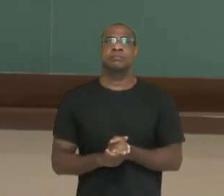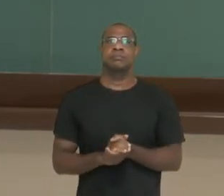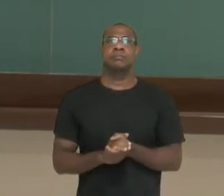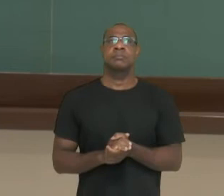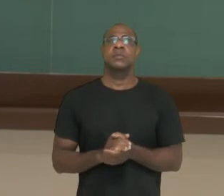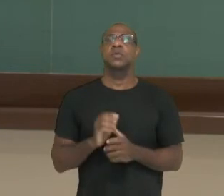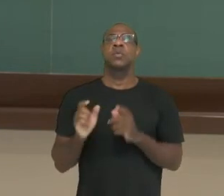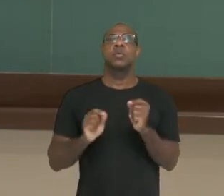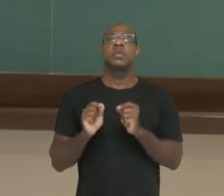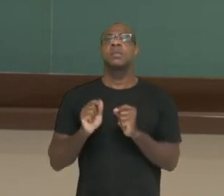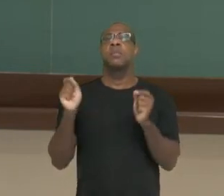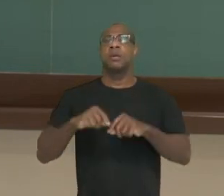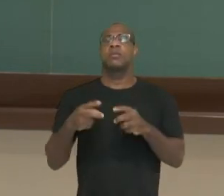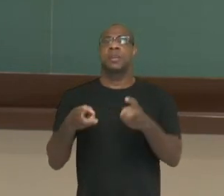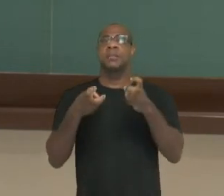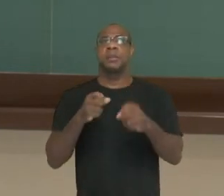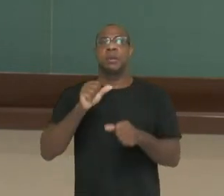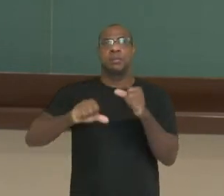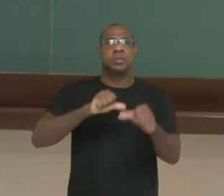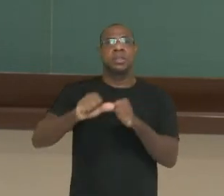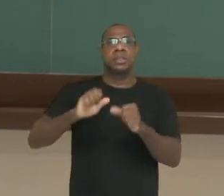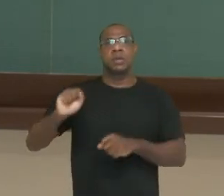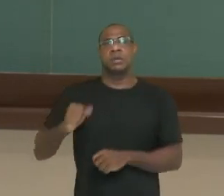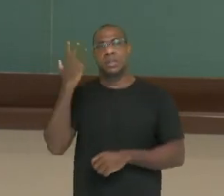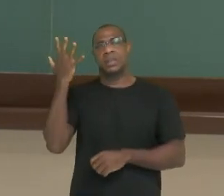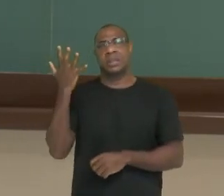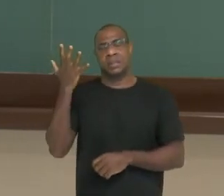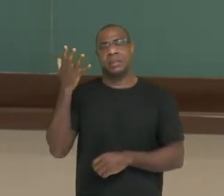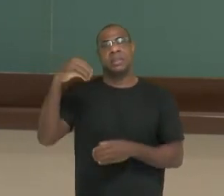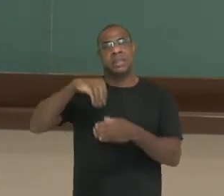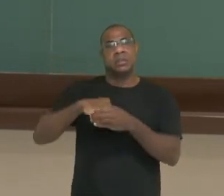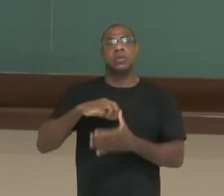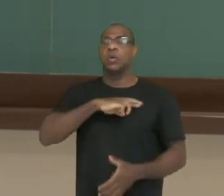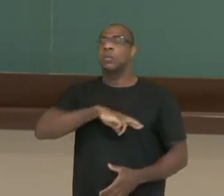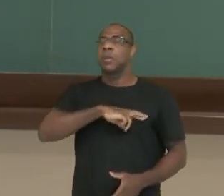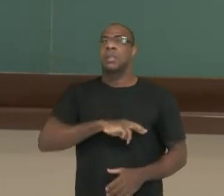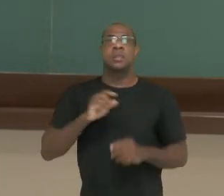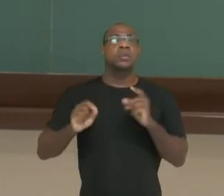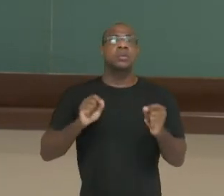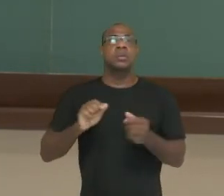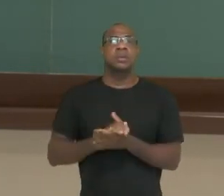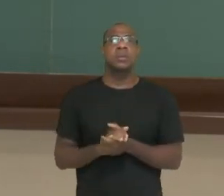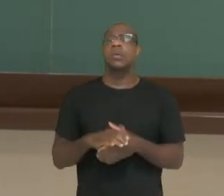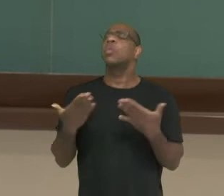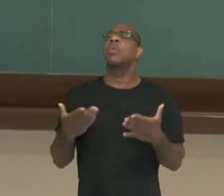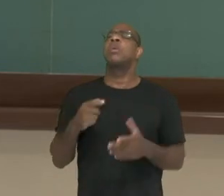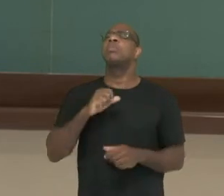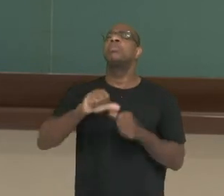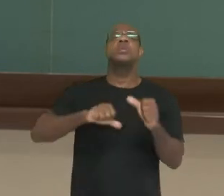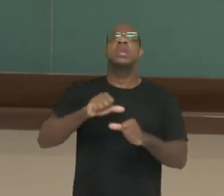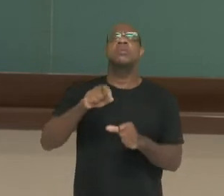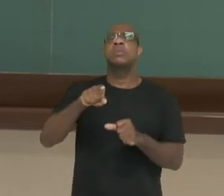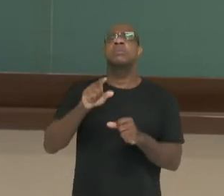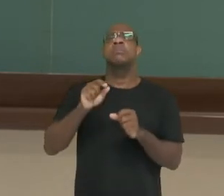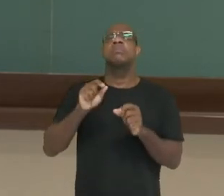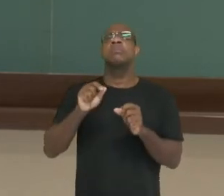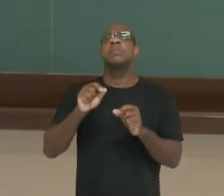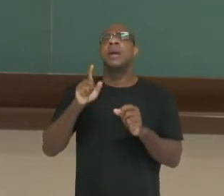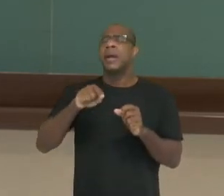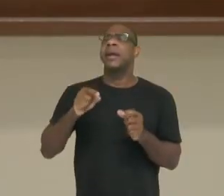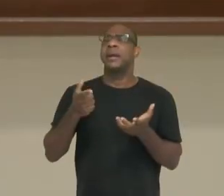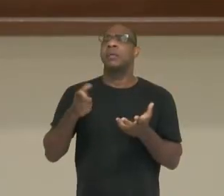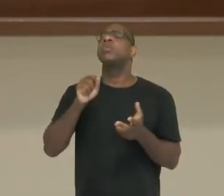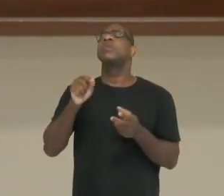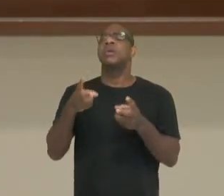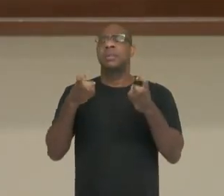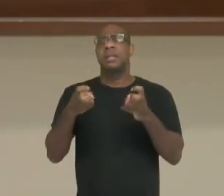ser vista como a mudança que acontece no próprio romance. Que mudança é essa? O que você observa sobre isso?